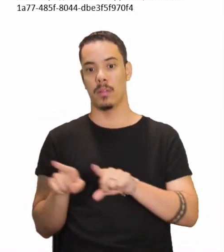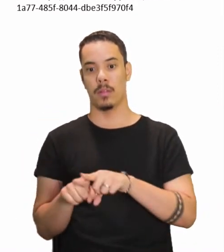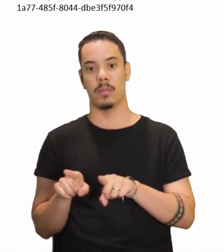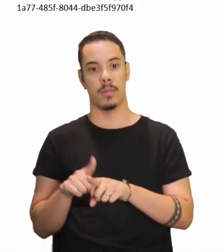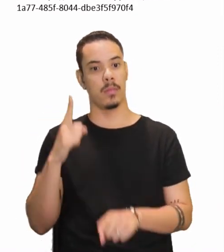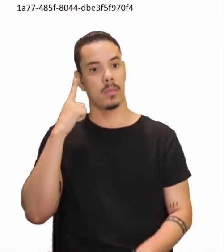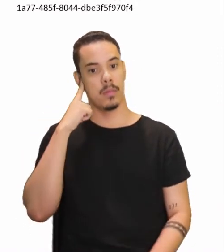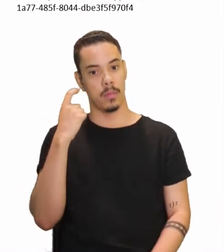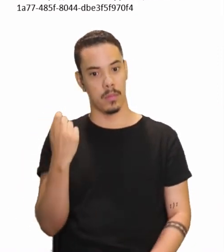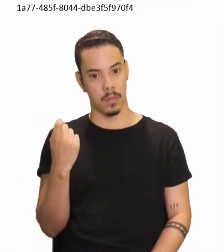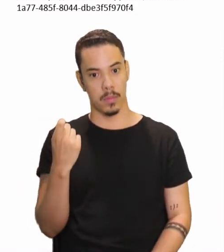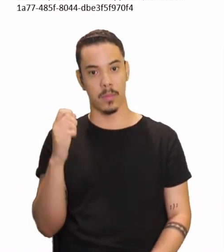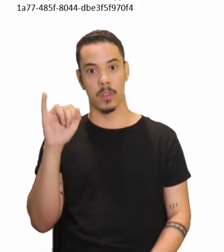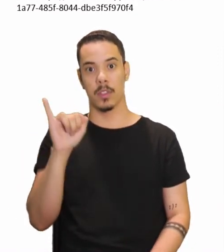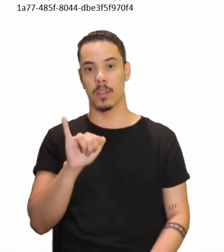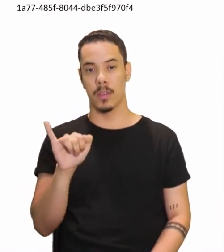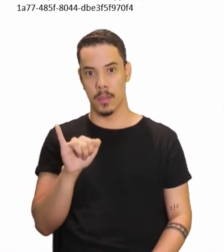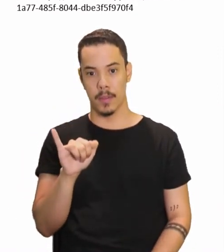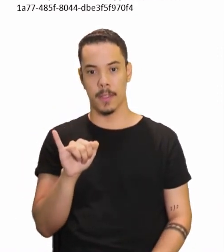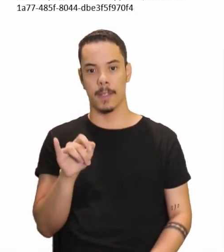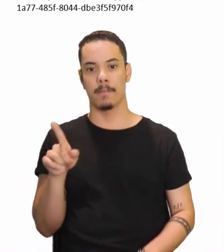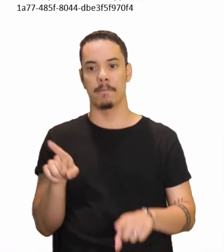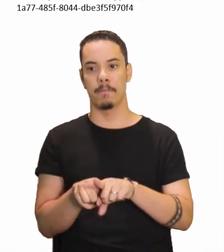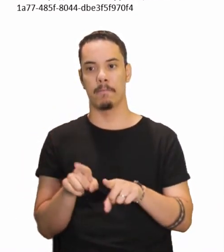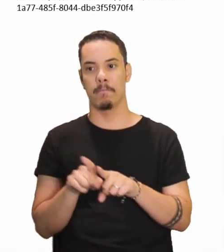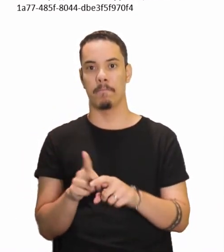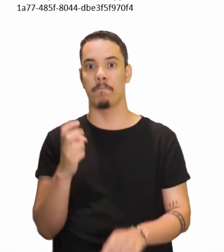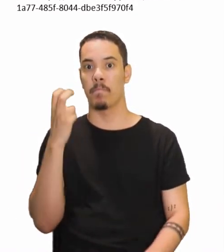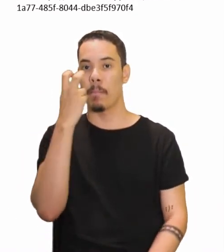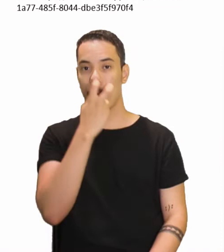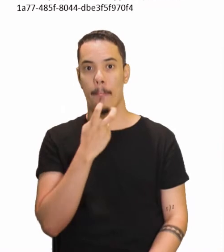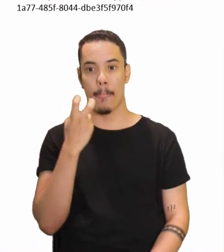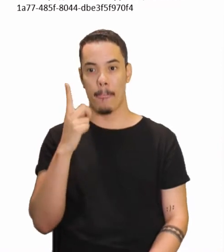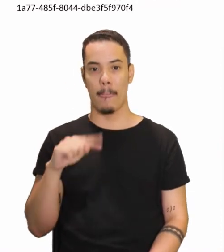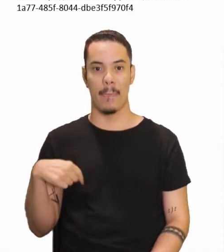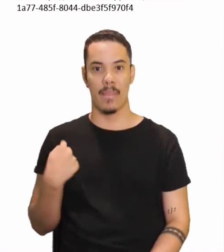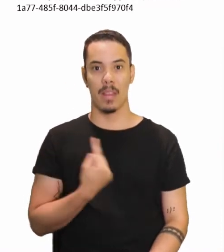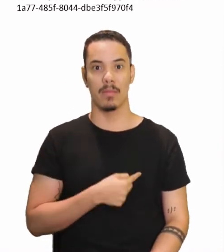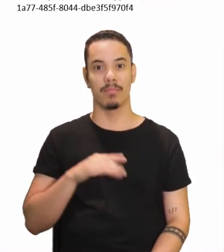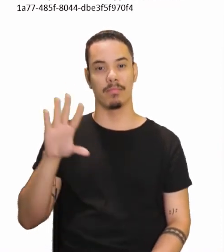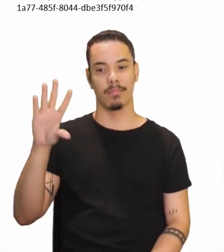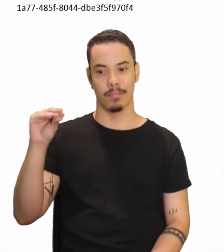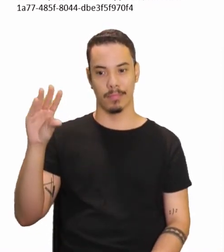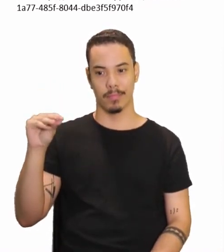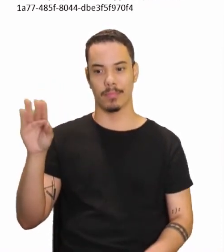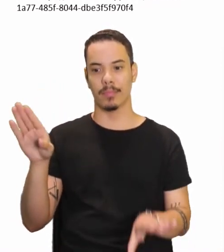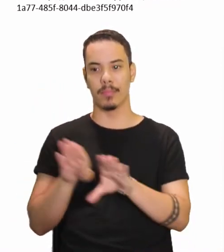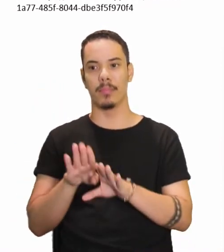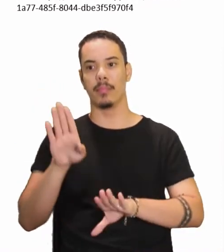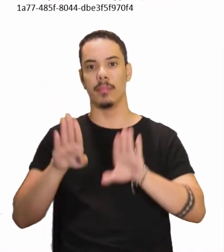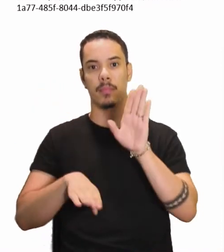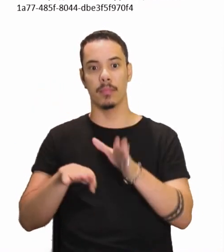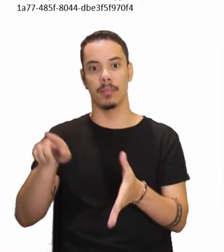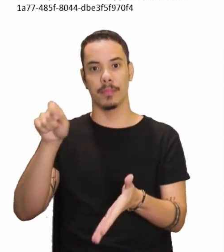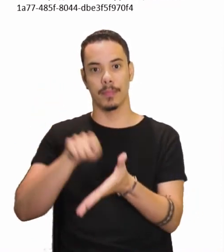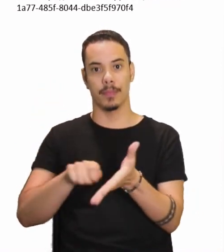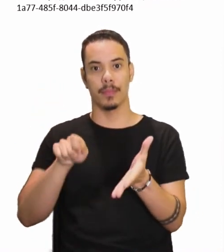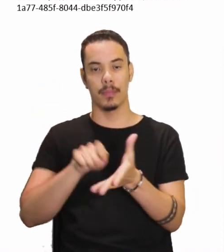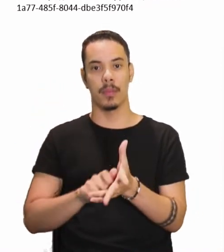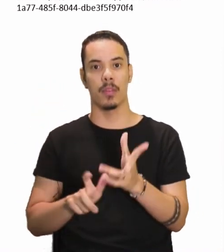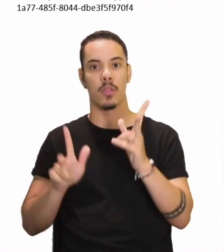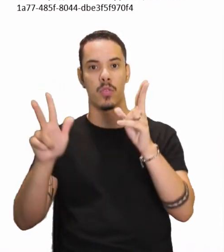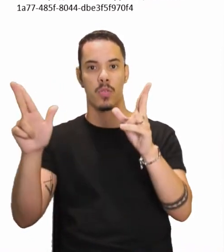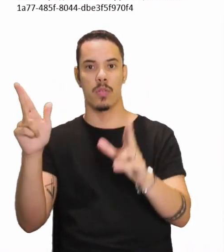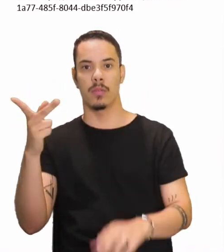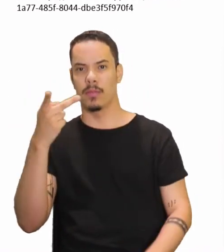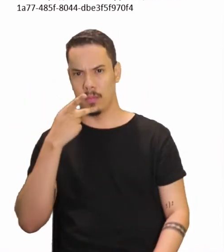E também. Né? E aí é o caso da oralidade, quando a gente está falando e às vezes escreve conforme